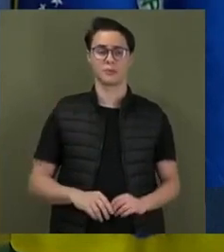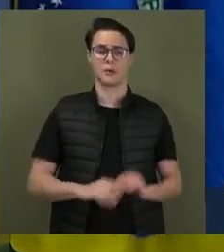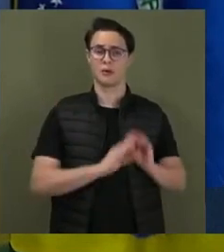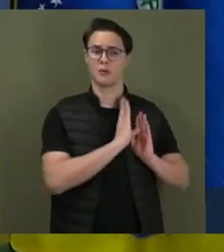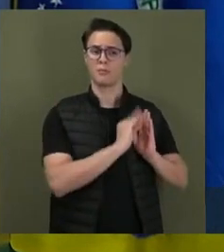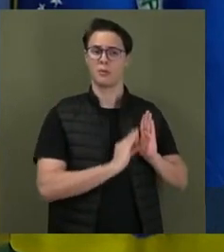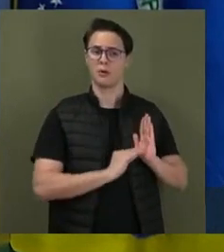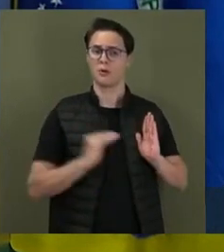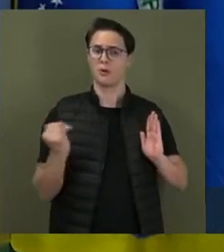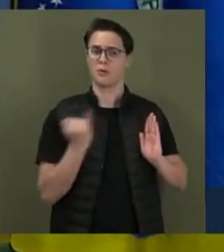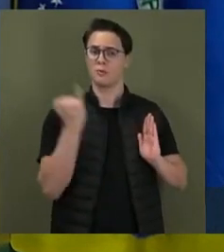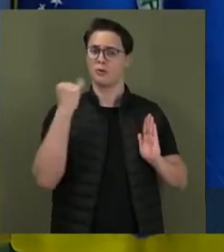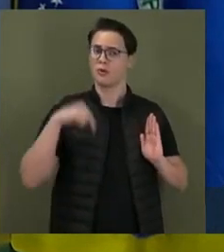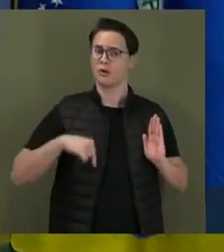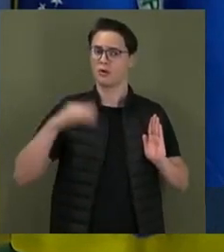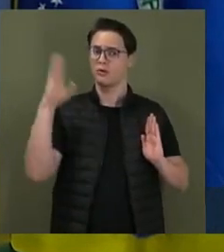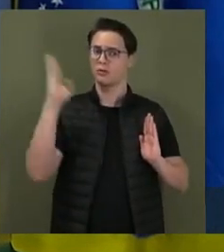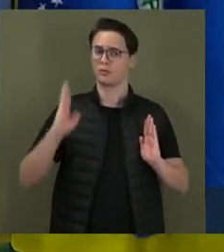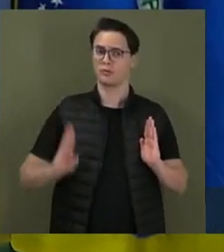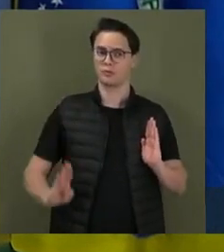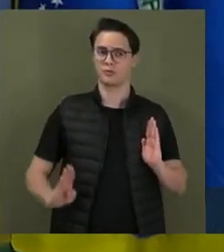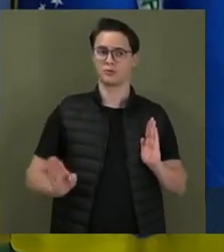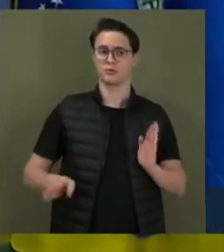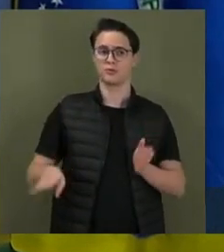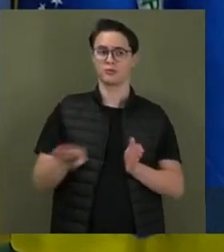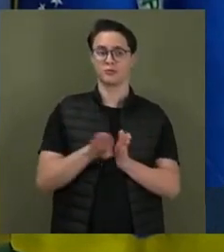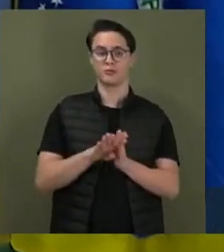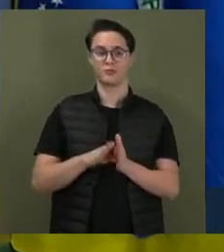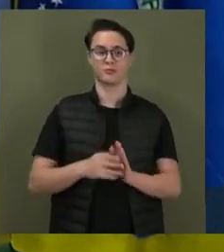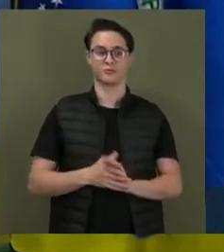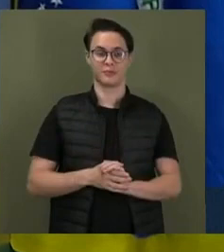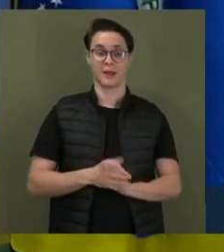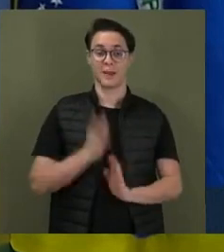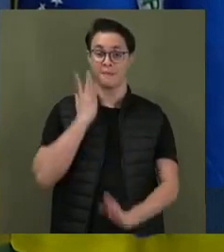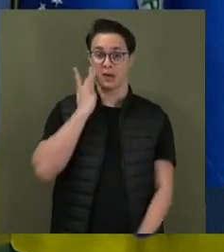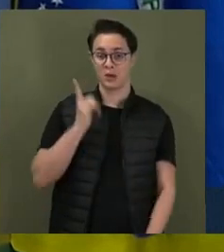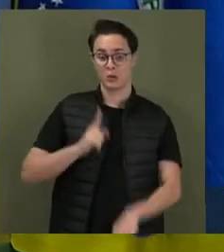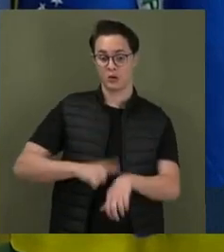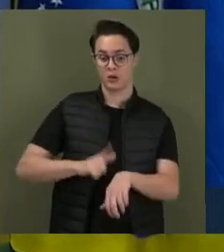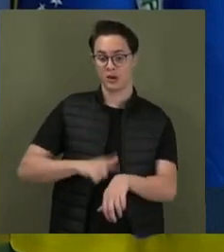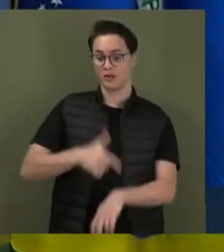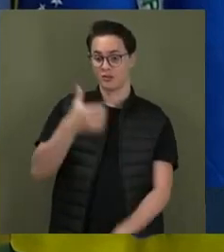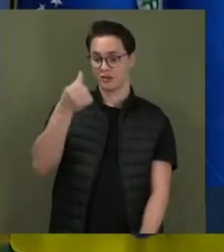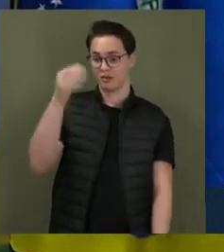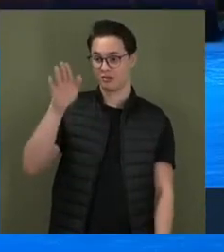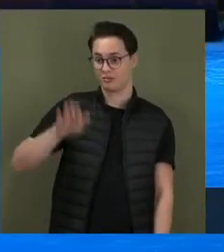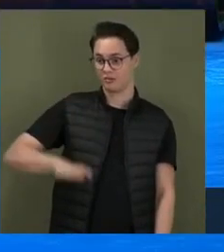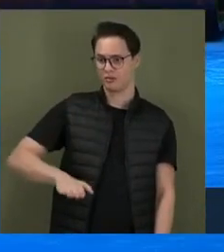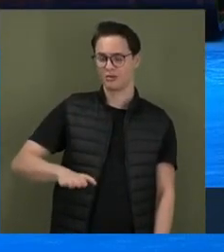Excelência já vem defendendo aqui, e a sua chegada ao PL amanhã às 18 horas, lá no